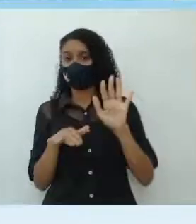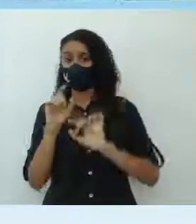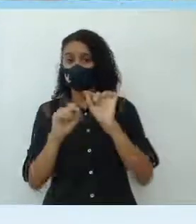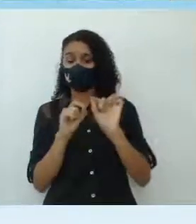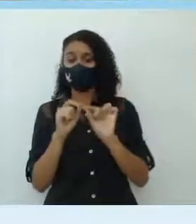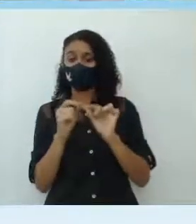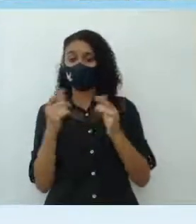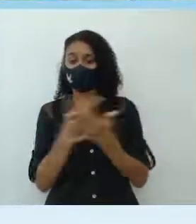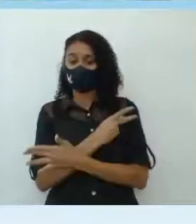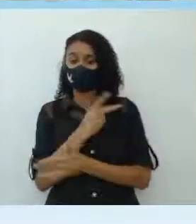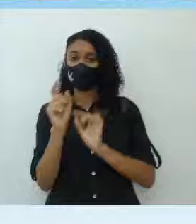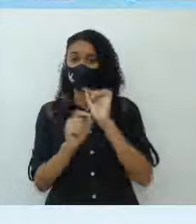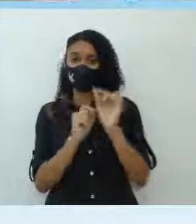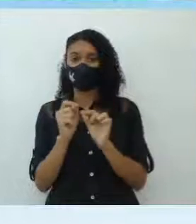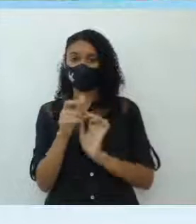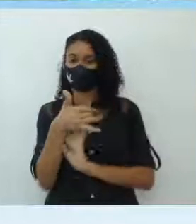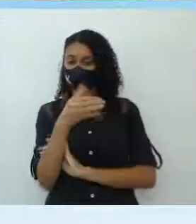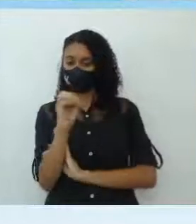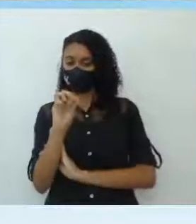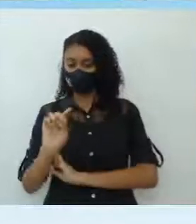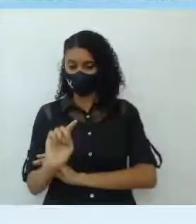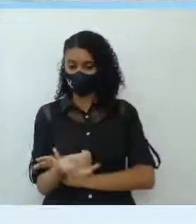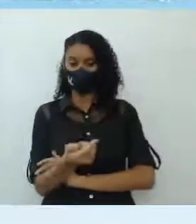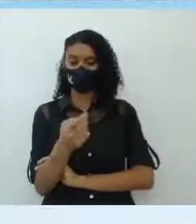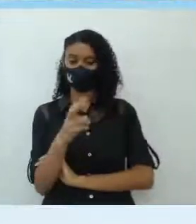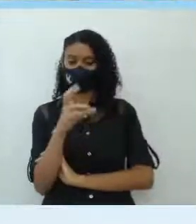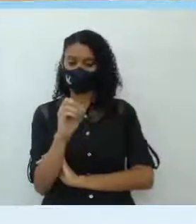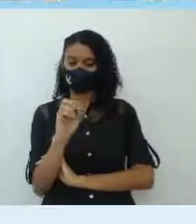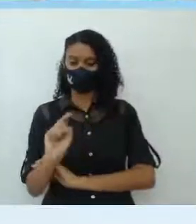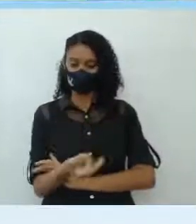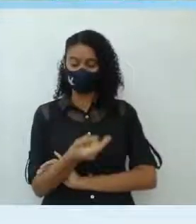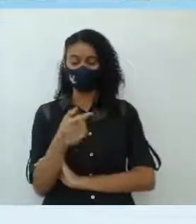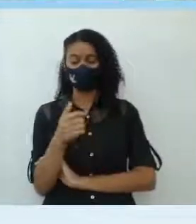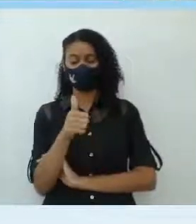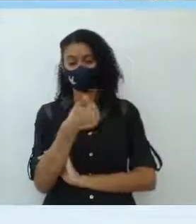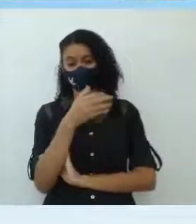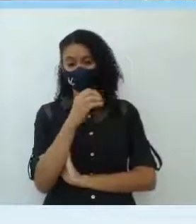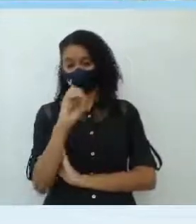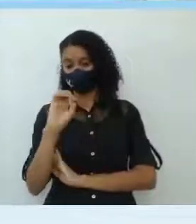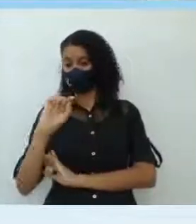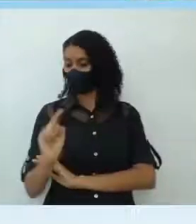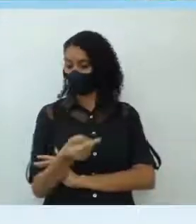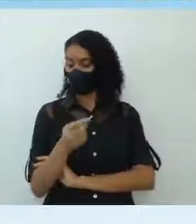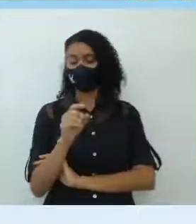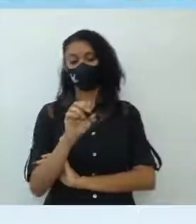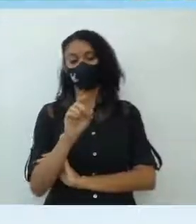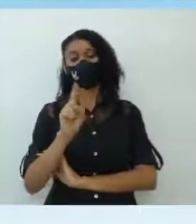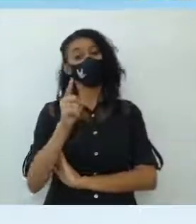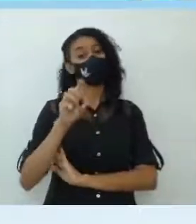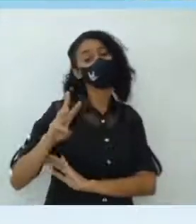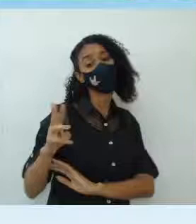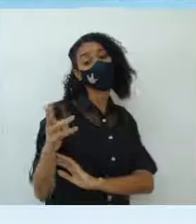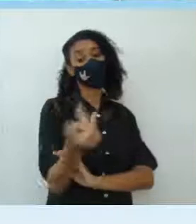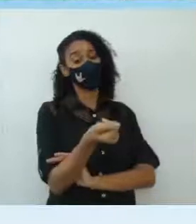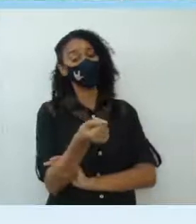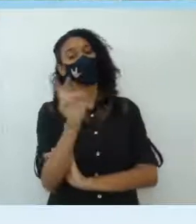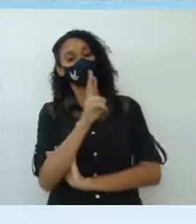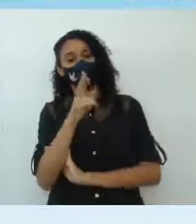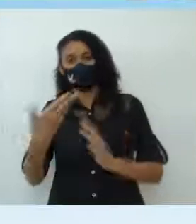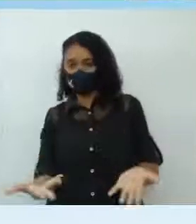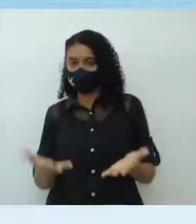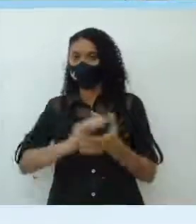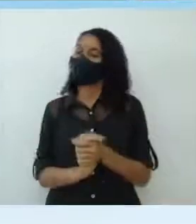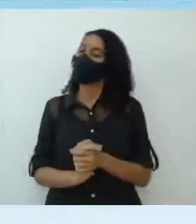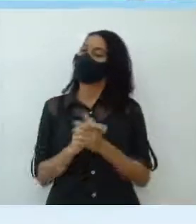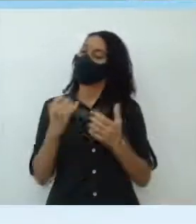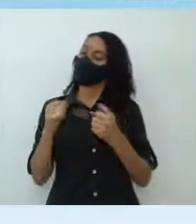de um erro desse seja de 10 mil, 50 mil, 100 mil, 1 milhão de reais. Então, é necessário ter cuidado,